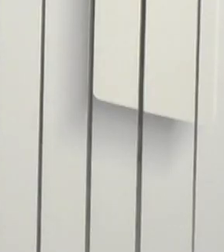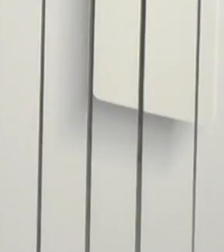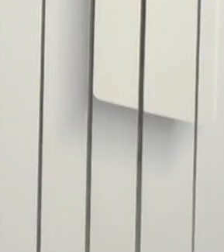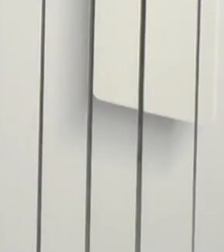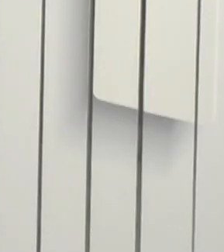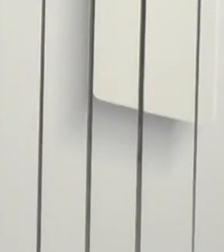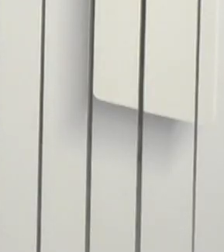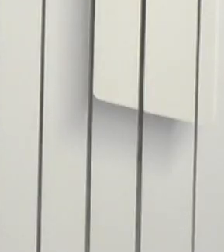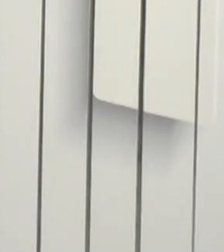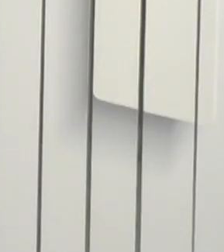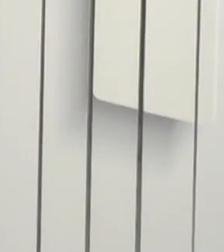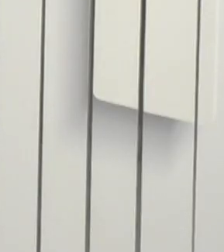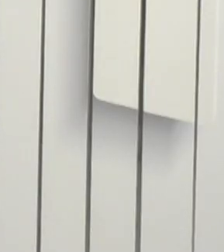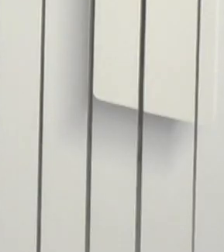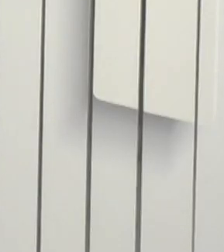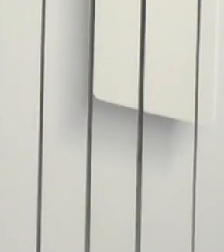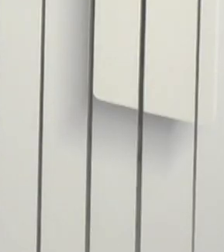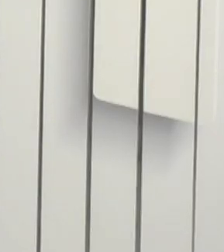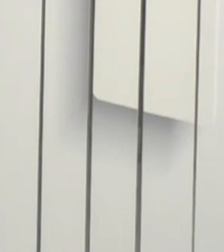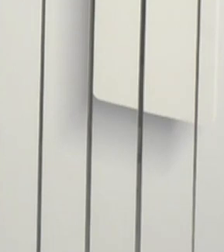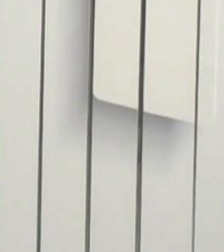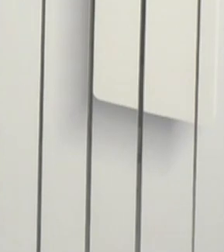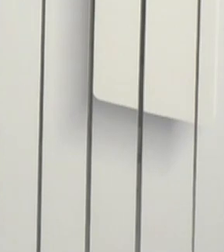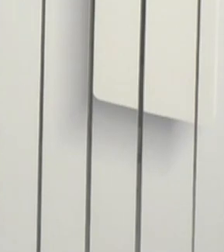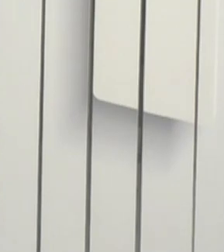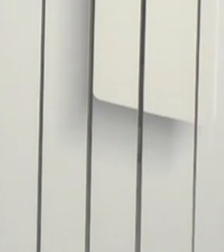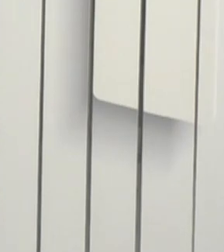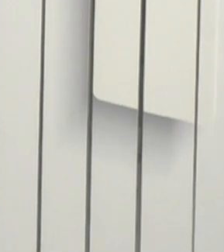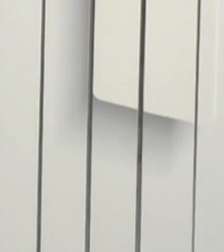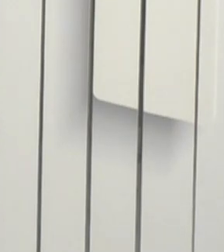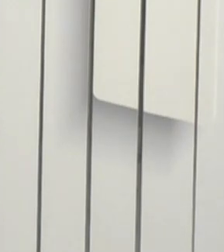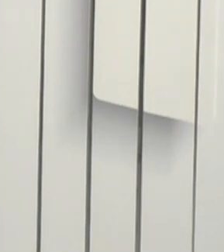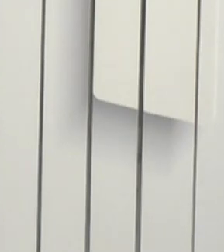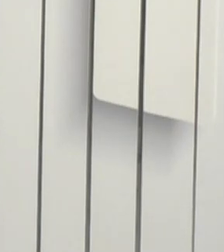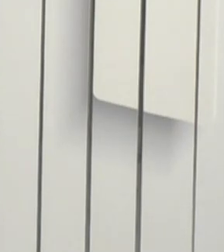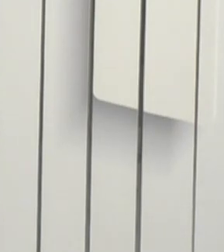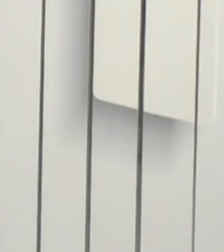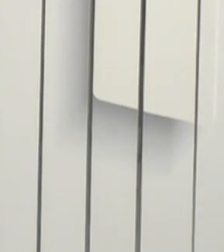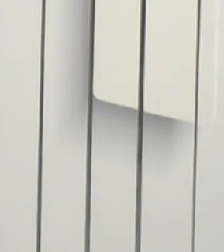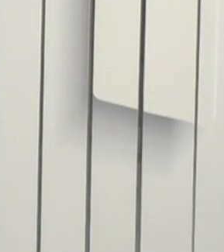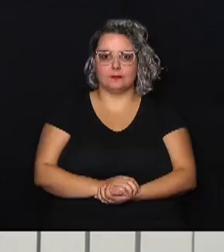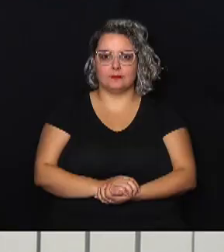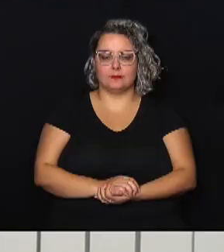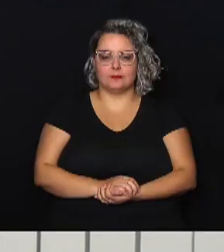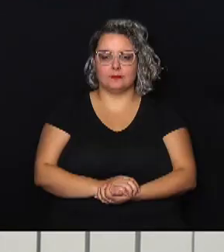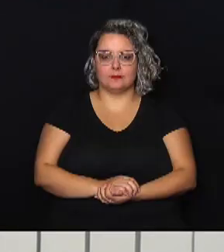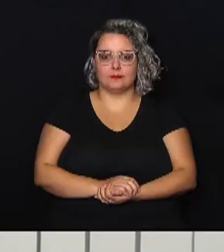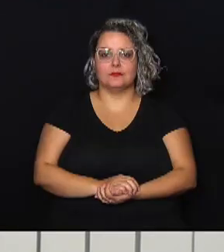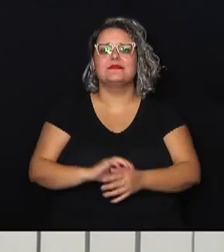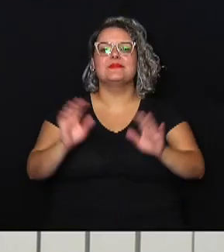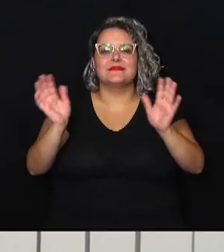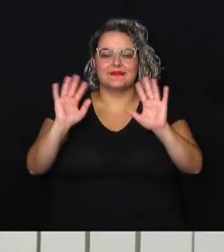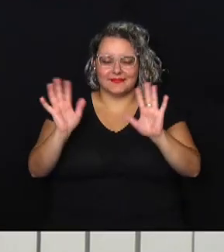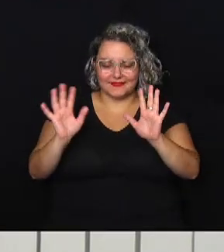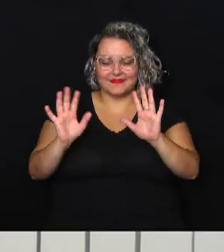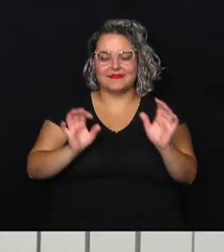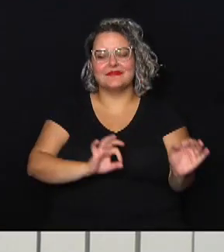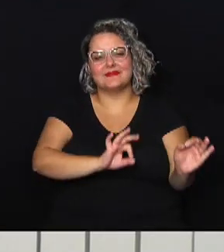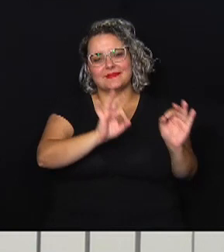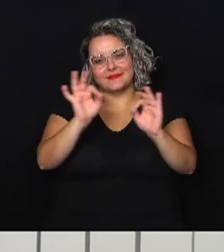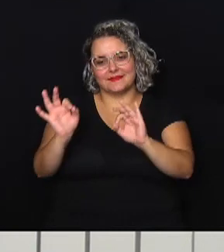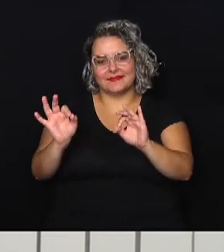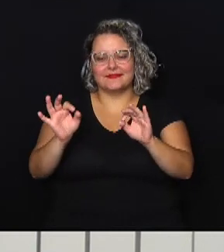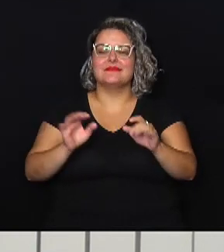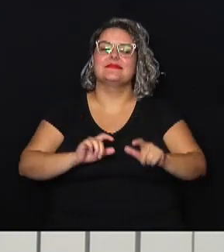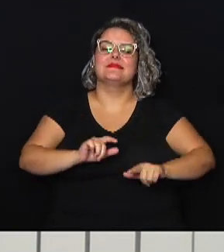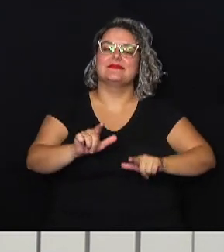muito boa tarde para você. Sexta-feira chegou e a gente continua aqui com a nossa programação ao vivo pela tela da TV Câmara Campinas.